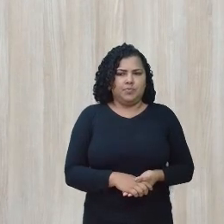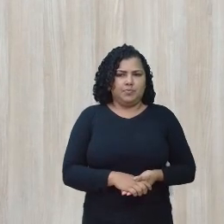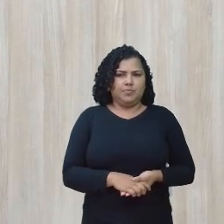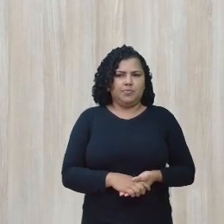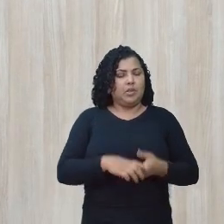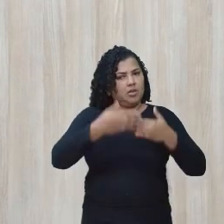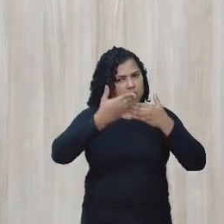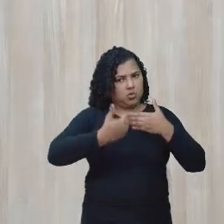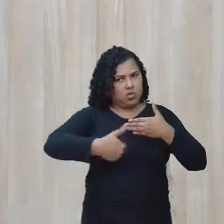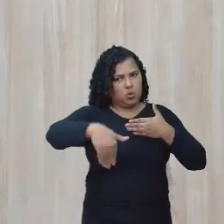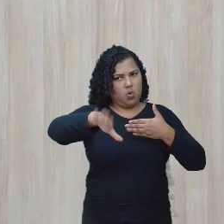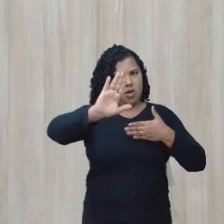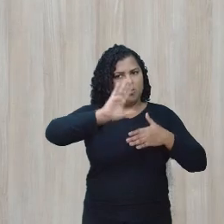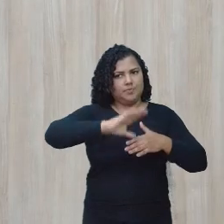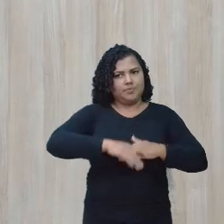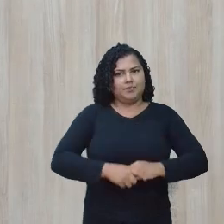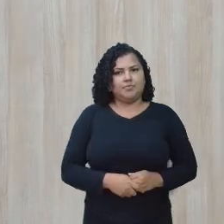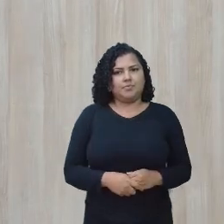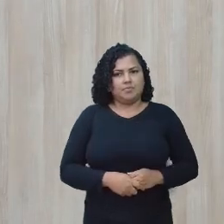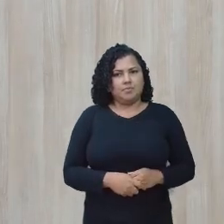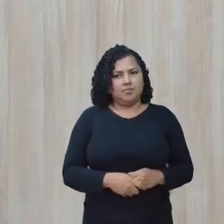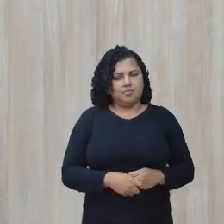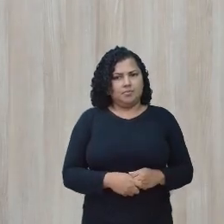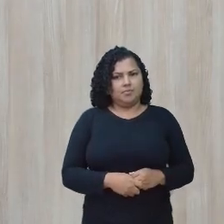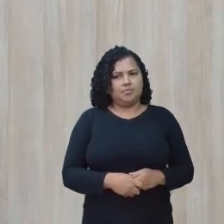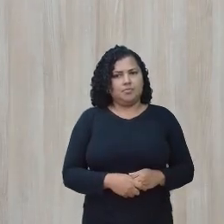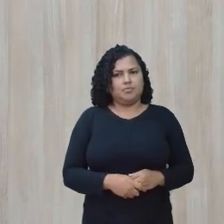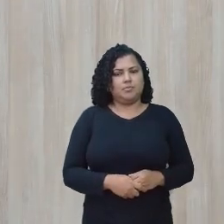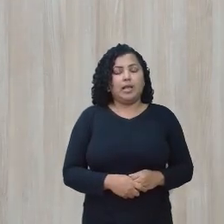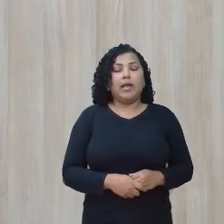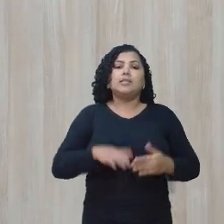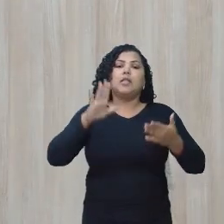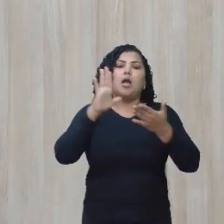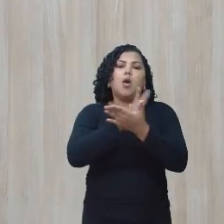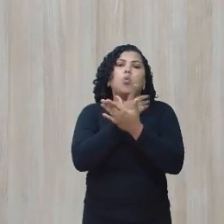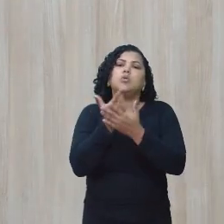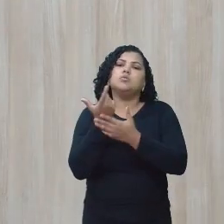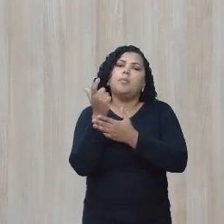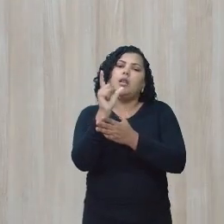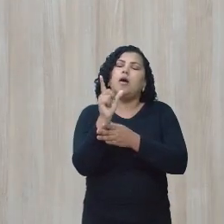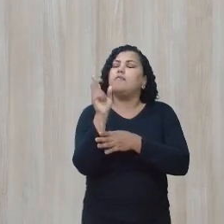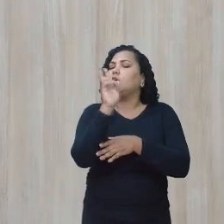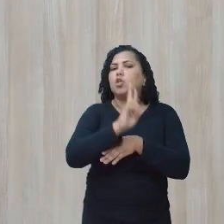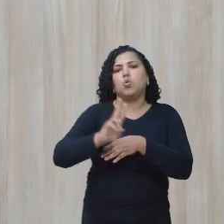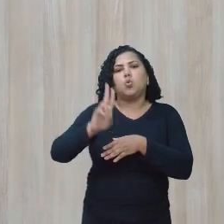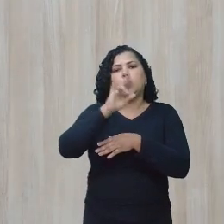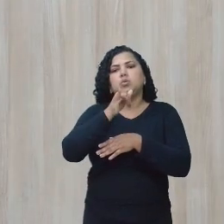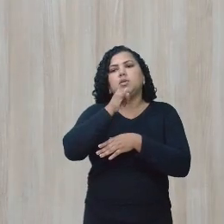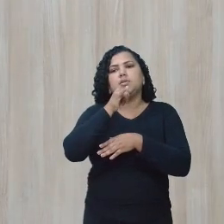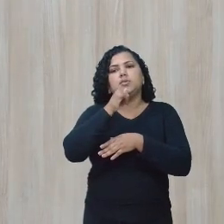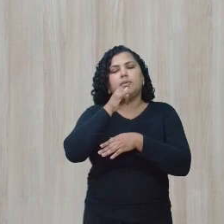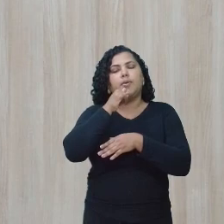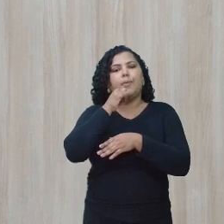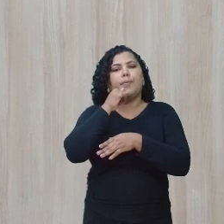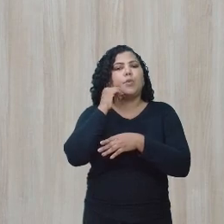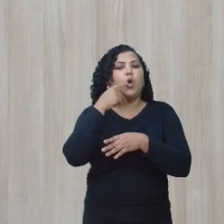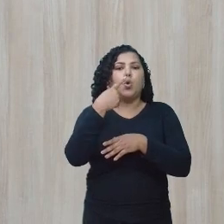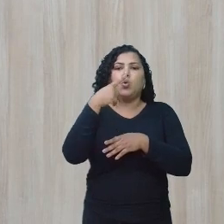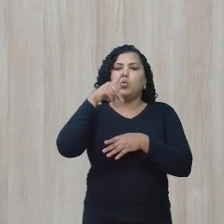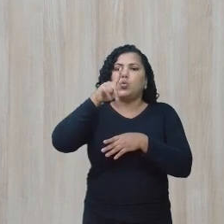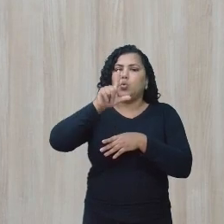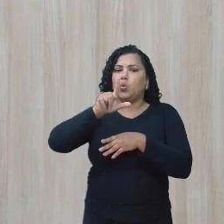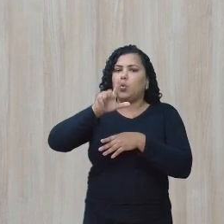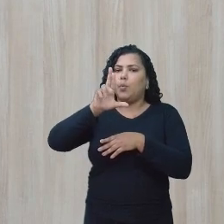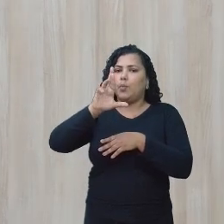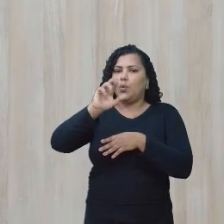frente, temos o seguinte: algumas palavras que você não usa no plural. Education,